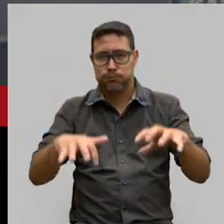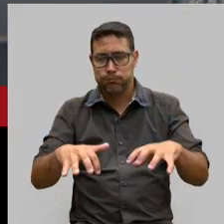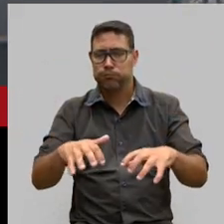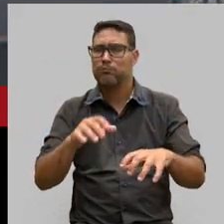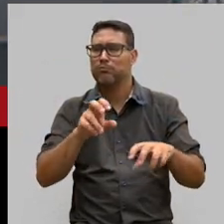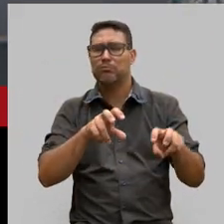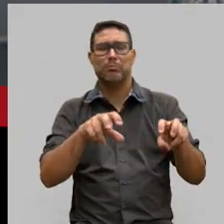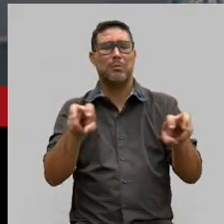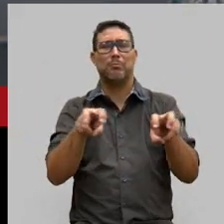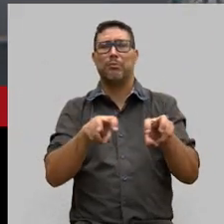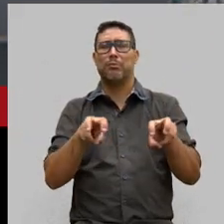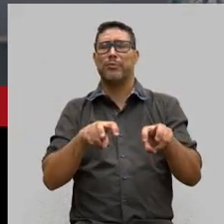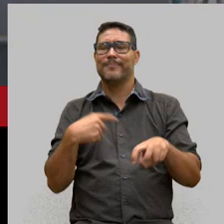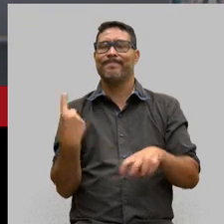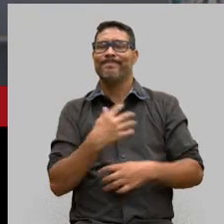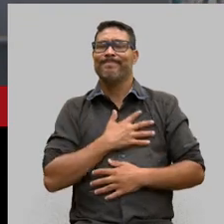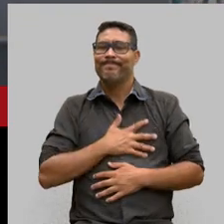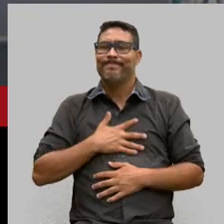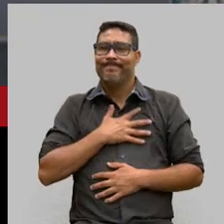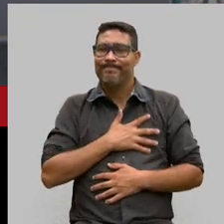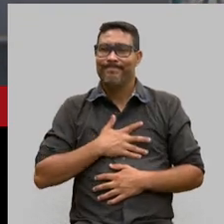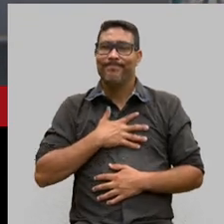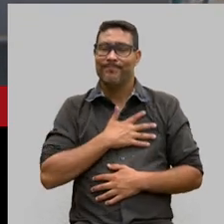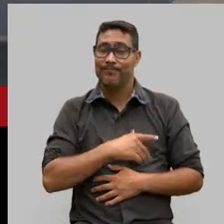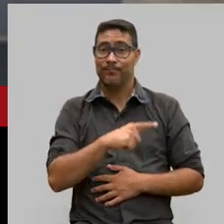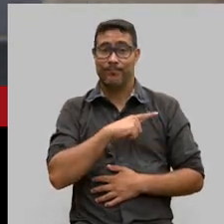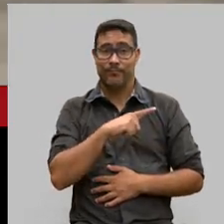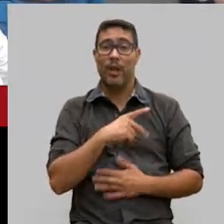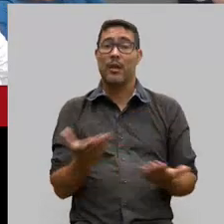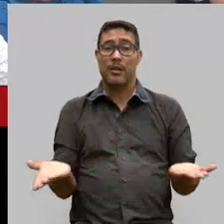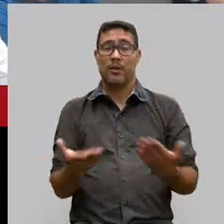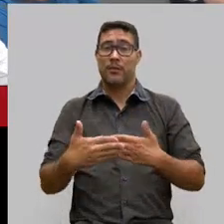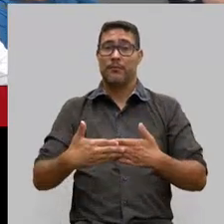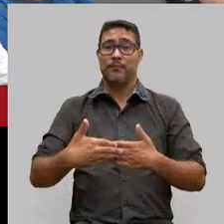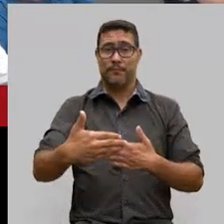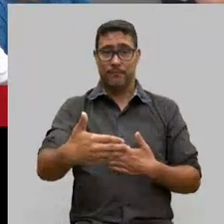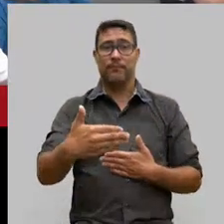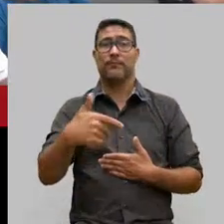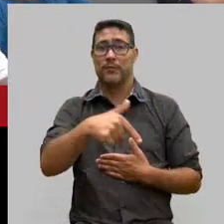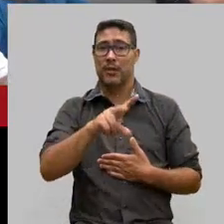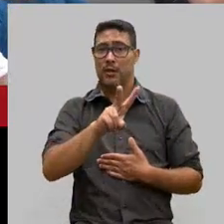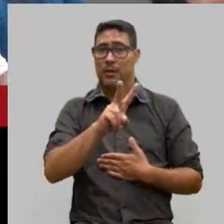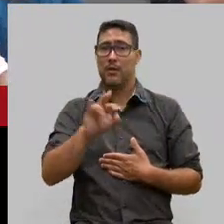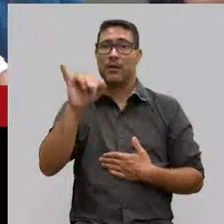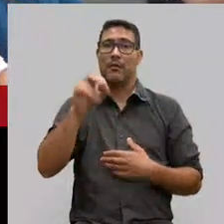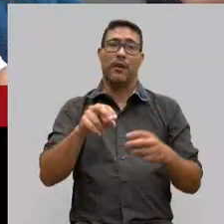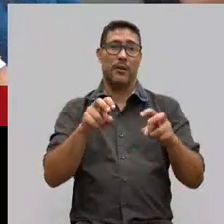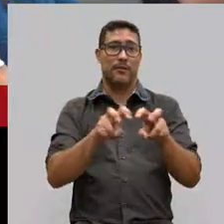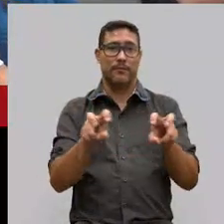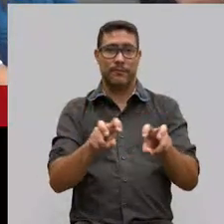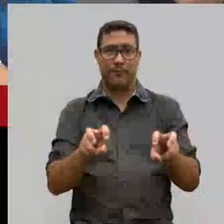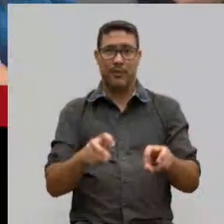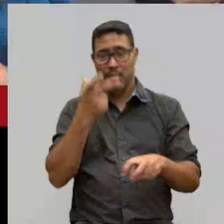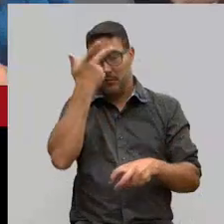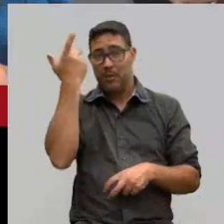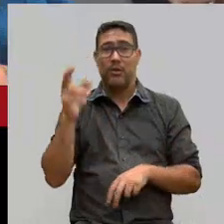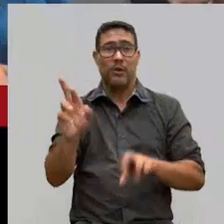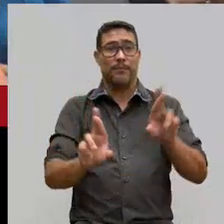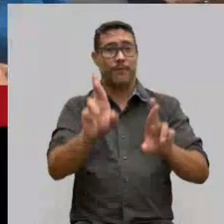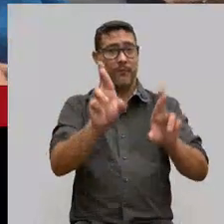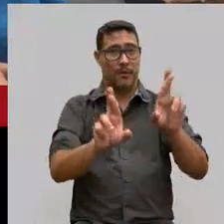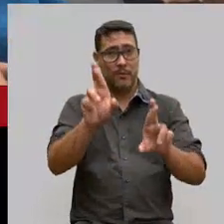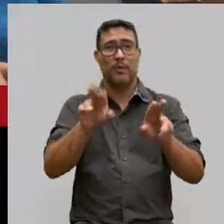satisfação imensa para nós então vamos começar então a compor a nossa mesa de autoridades e